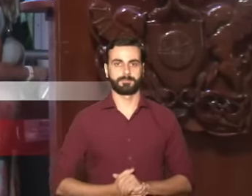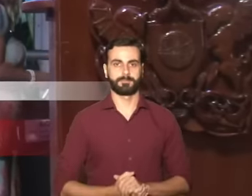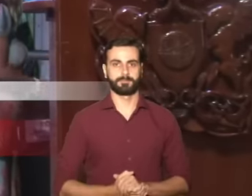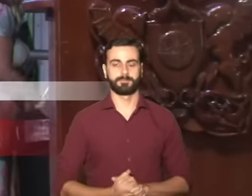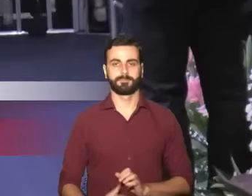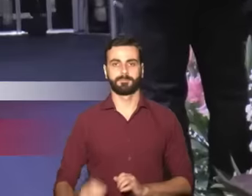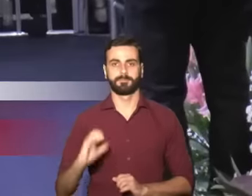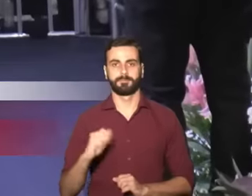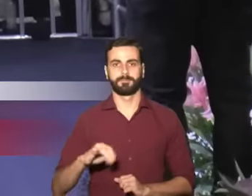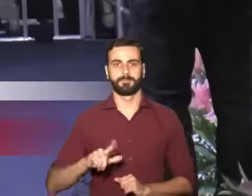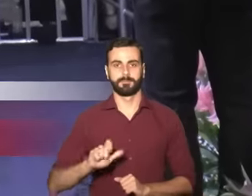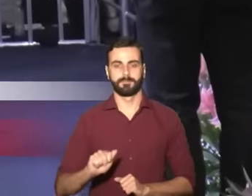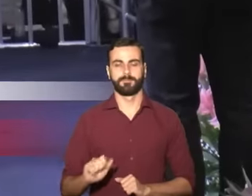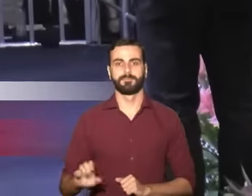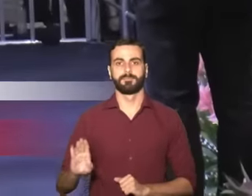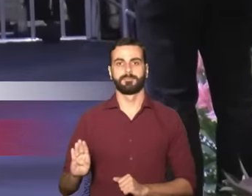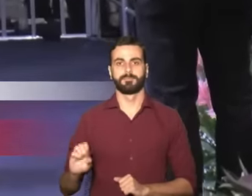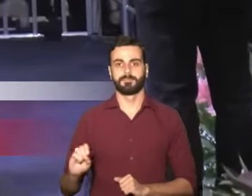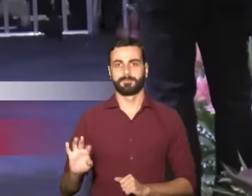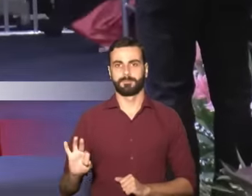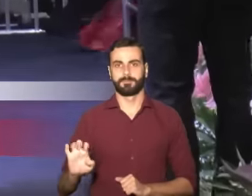Camila Botelho Guzmão.